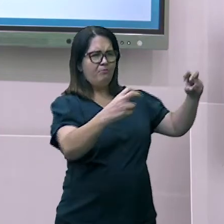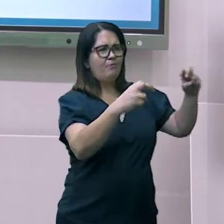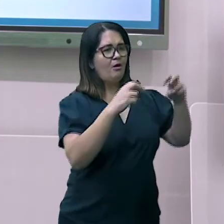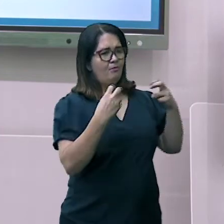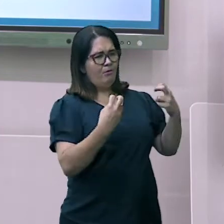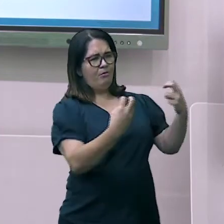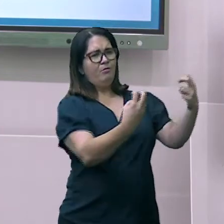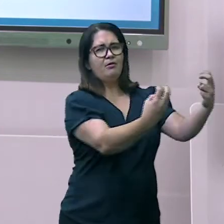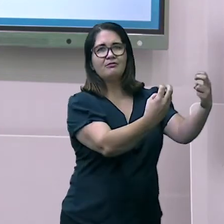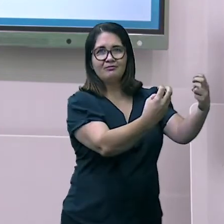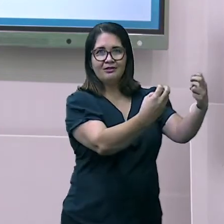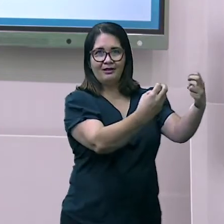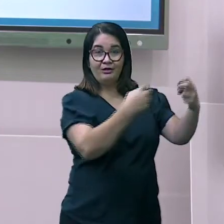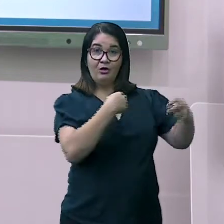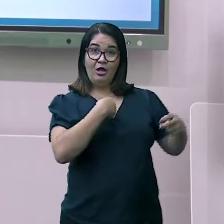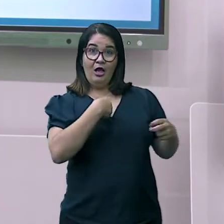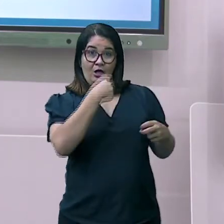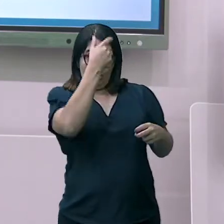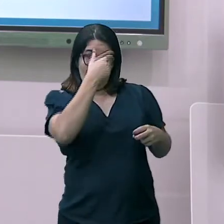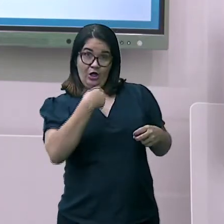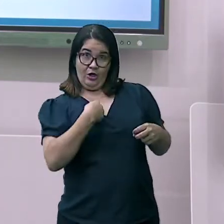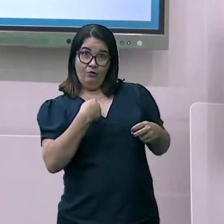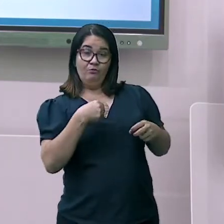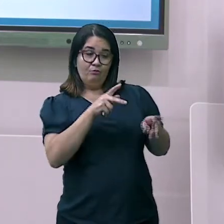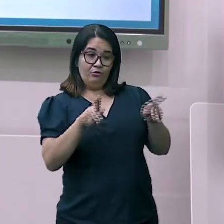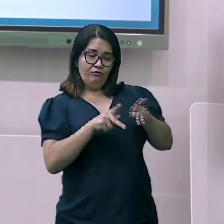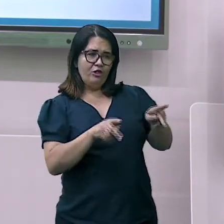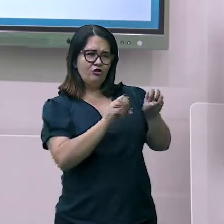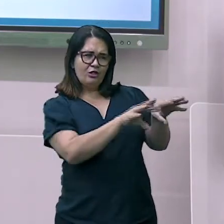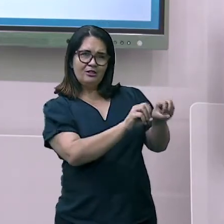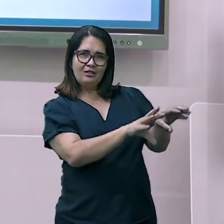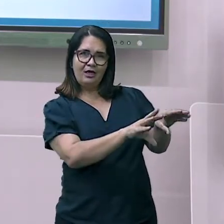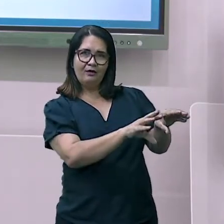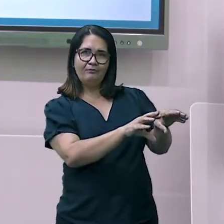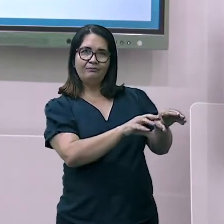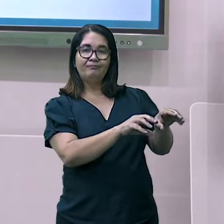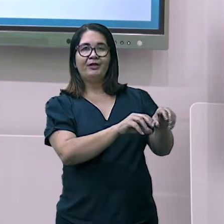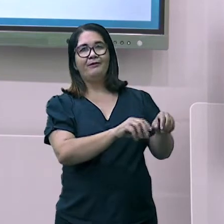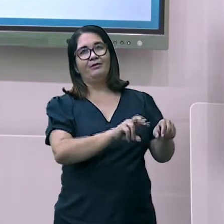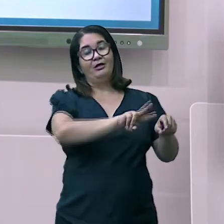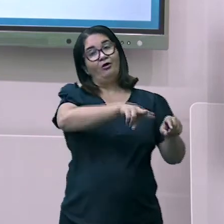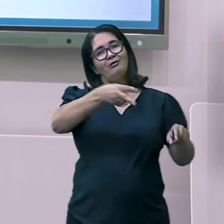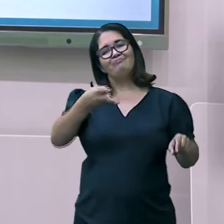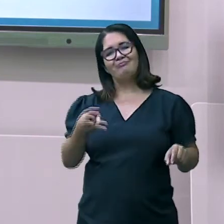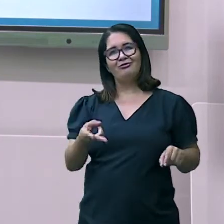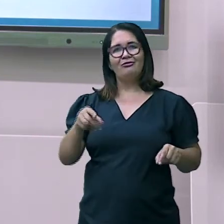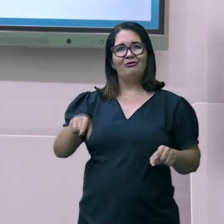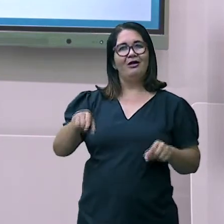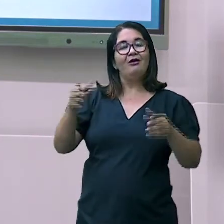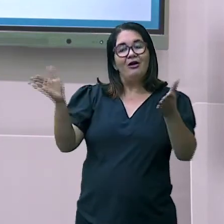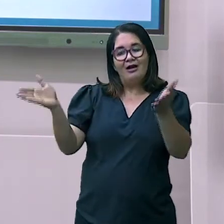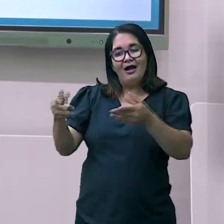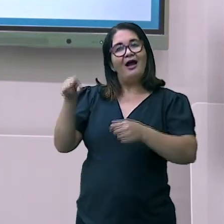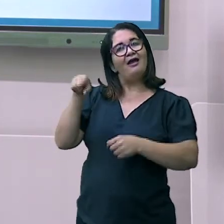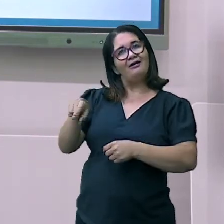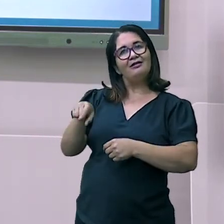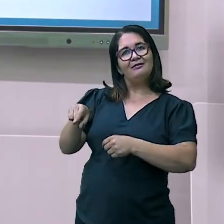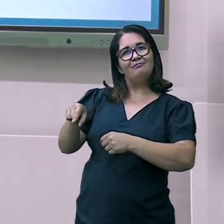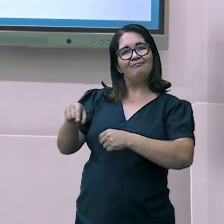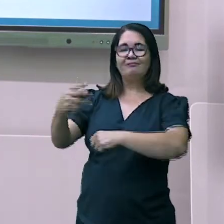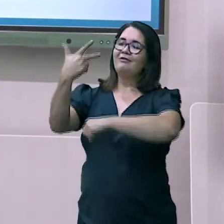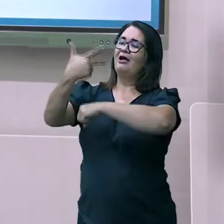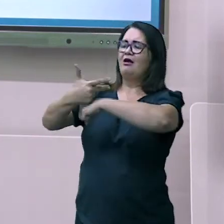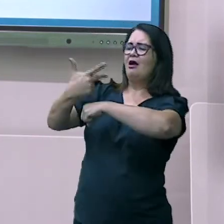Nós levamos hoje o conteúdo de maneira diferente em função de estarmos aqui desse lado e vocês